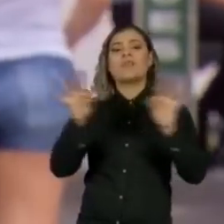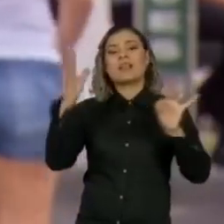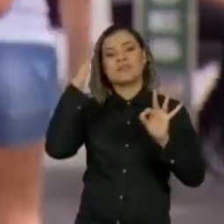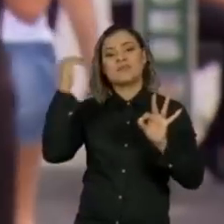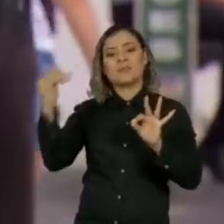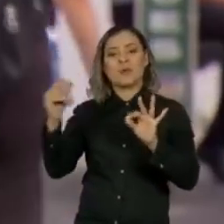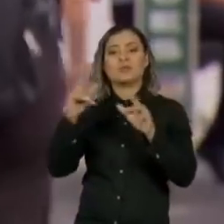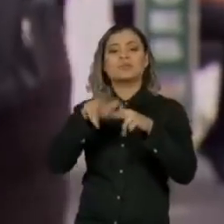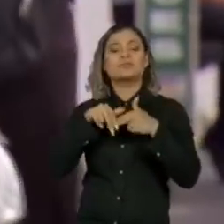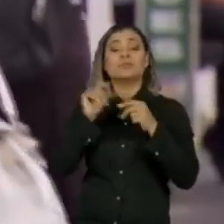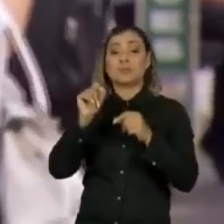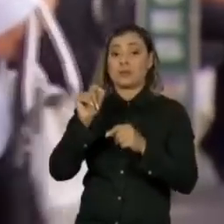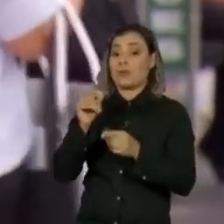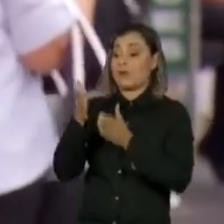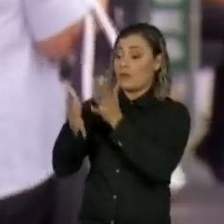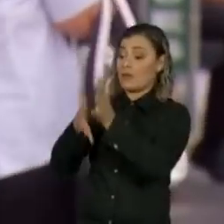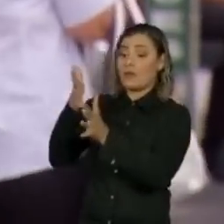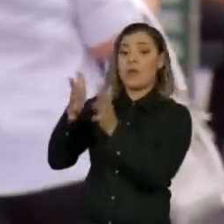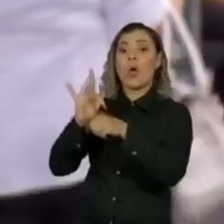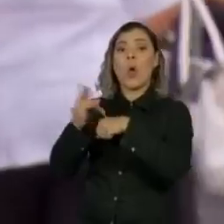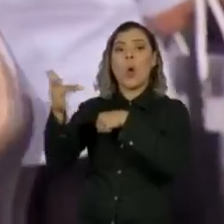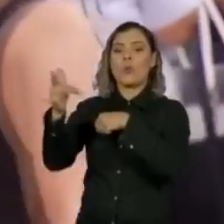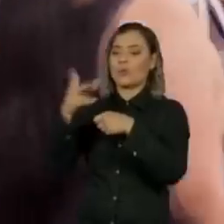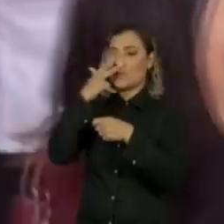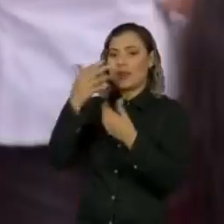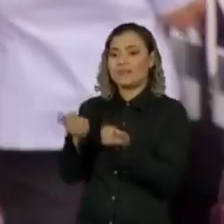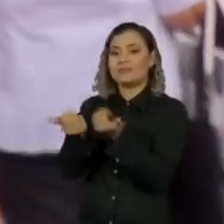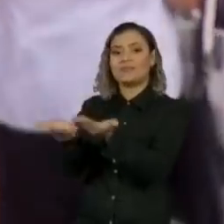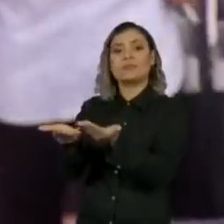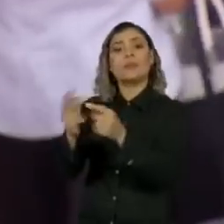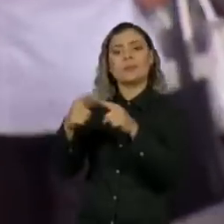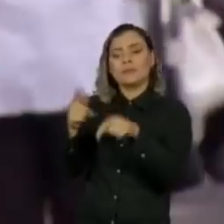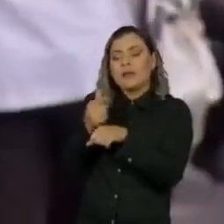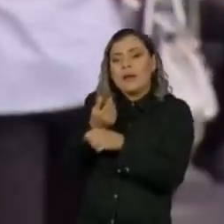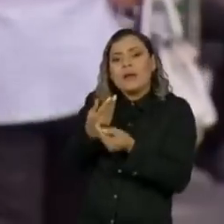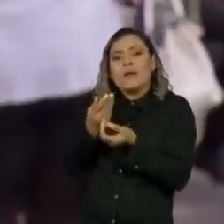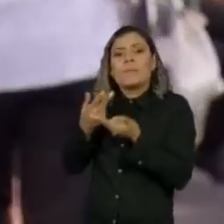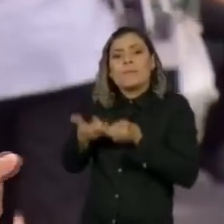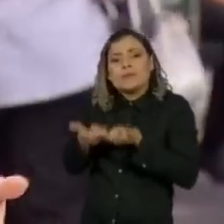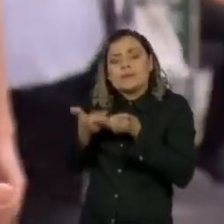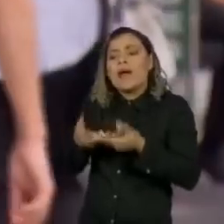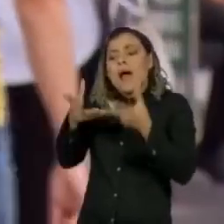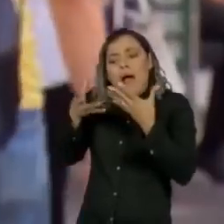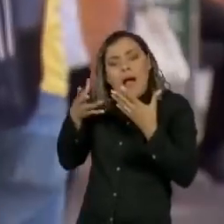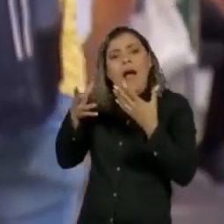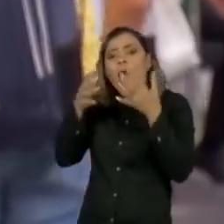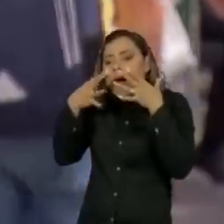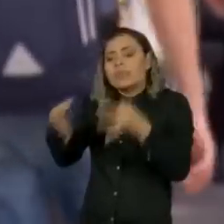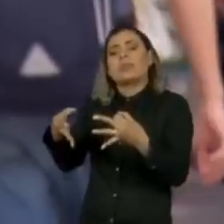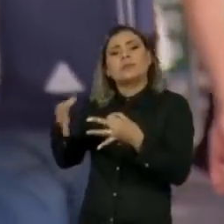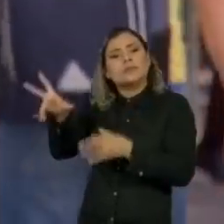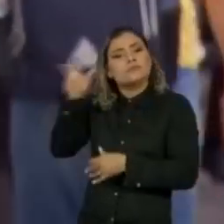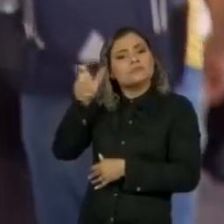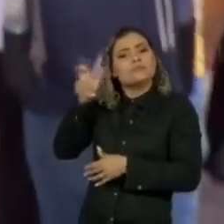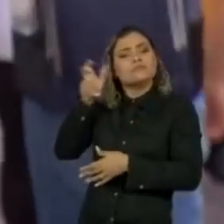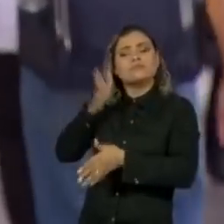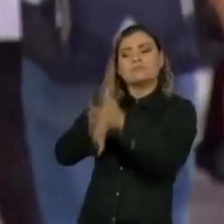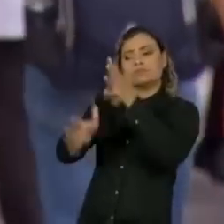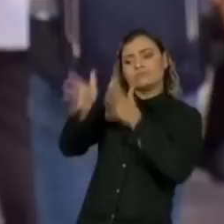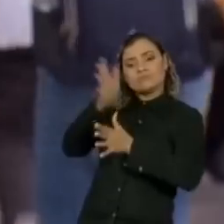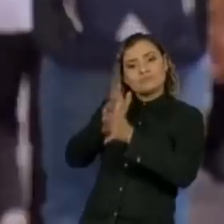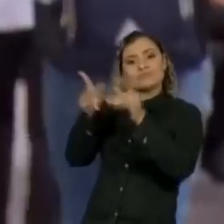deixa claro a importância de escutar o próximo. Parar e ouvir pode fazer toda a diferença no dia a dia,